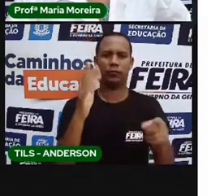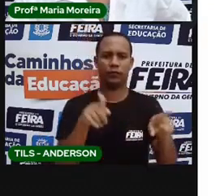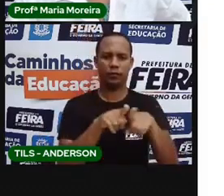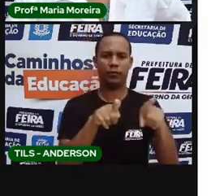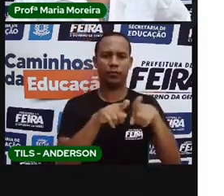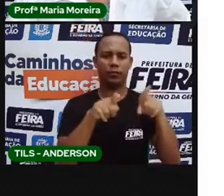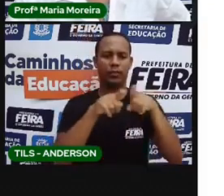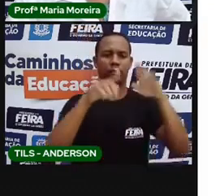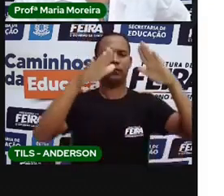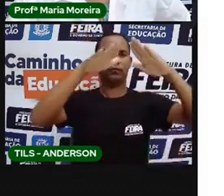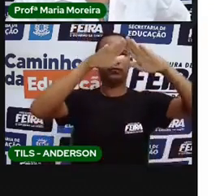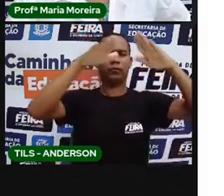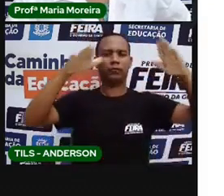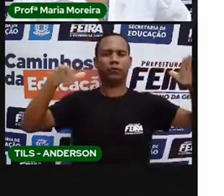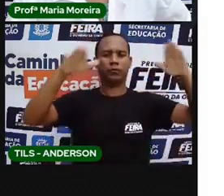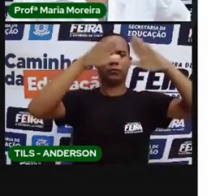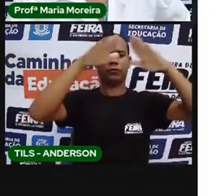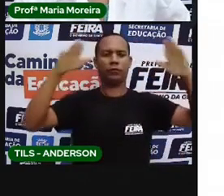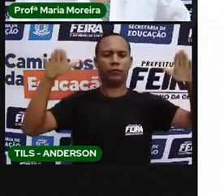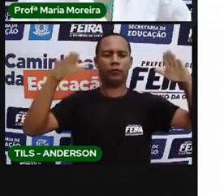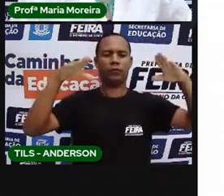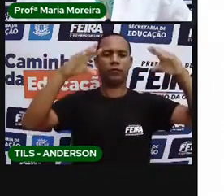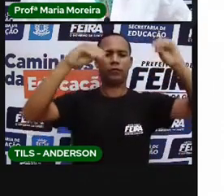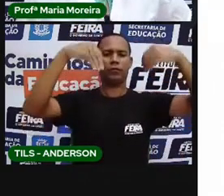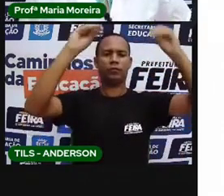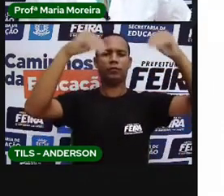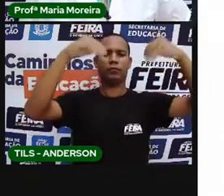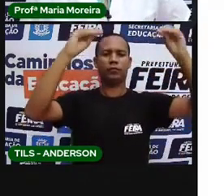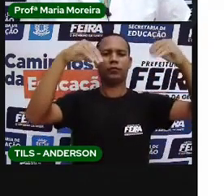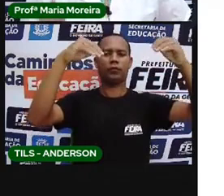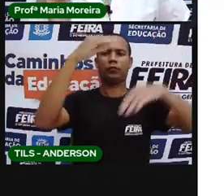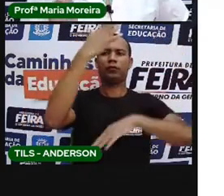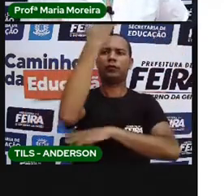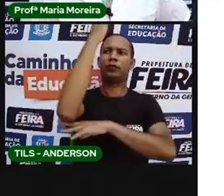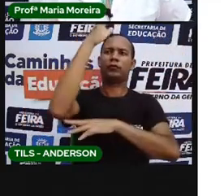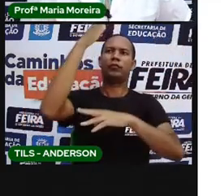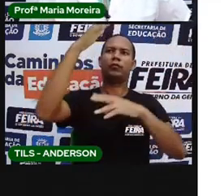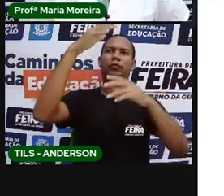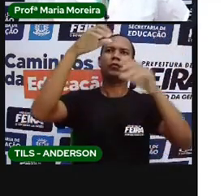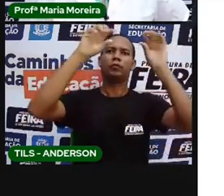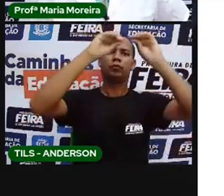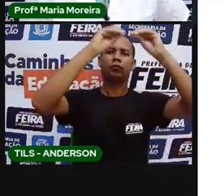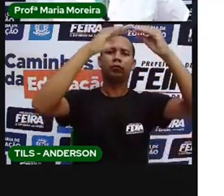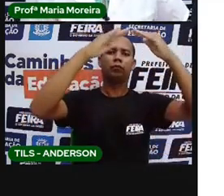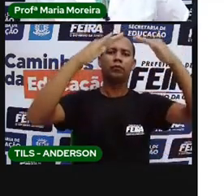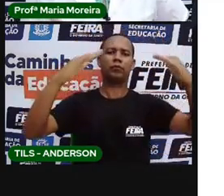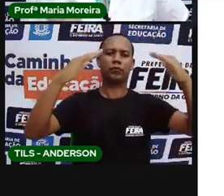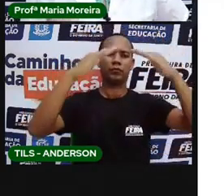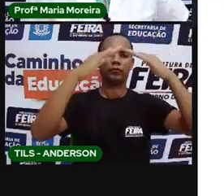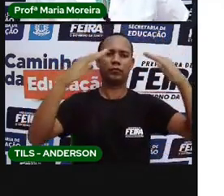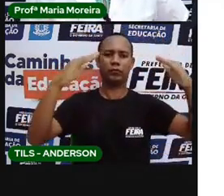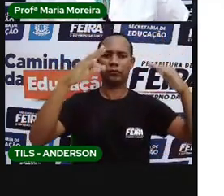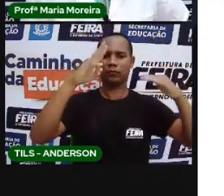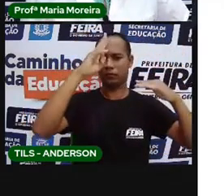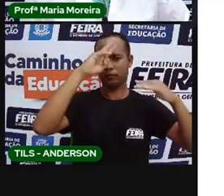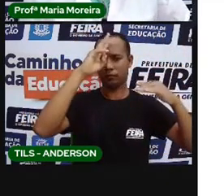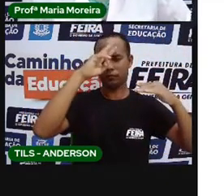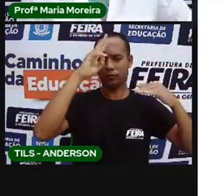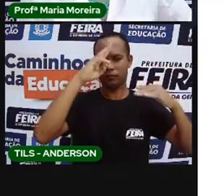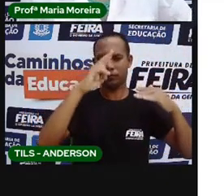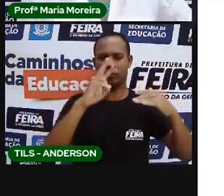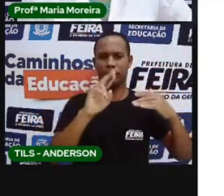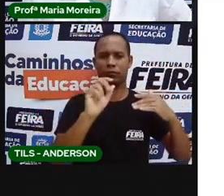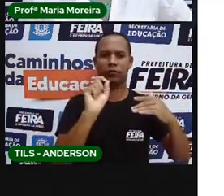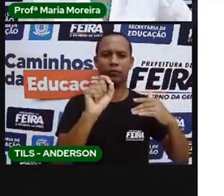palha trançada ou grandes folhas de árvore. Vamos observar aqui essa imagem. Lembra bem as nossas casas de